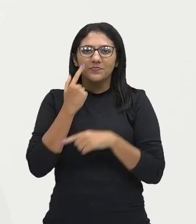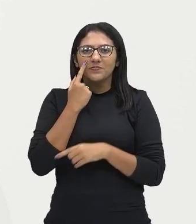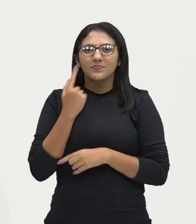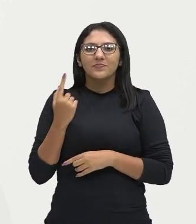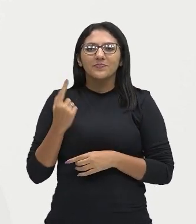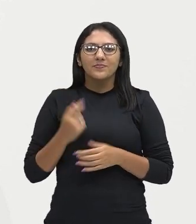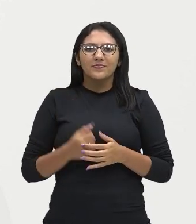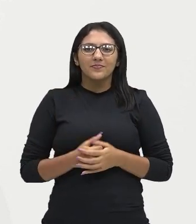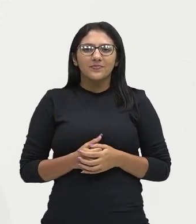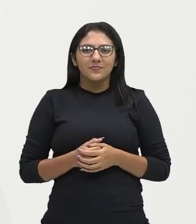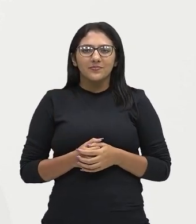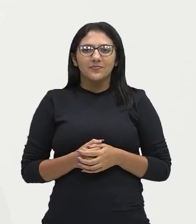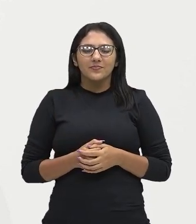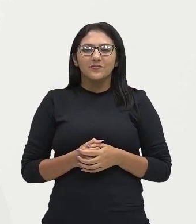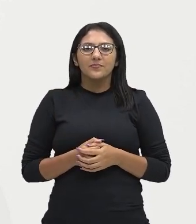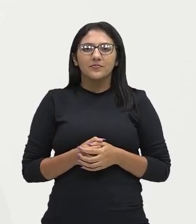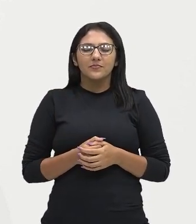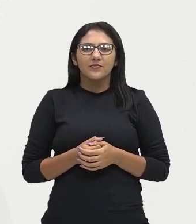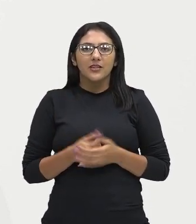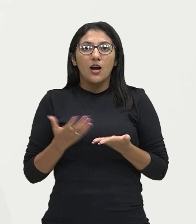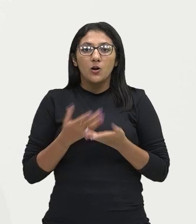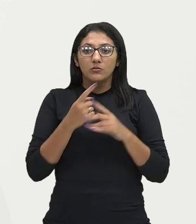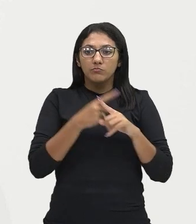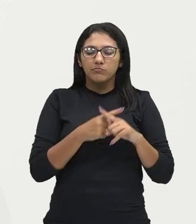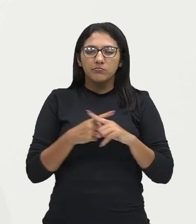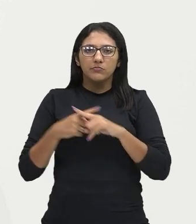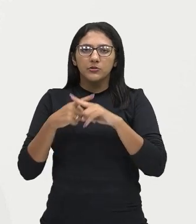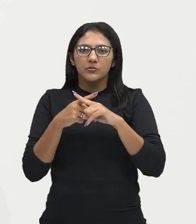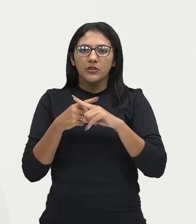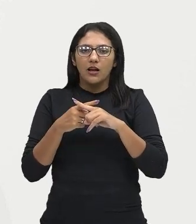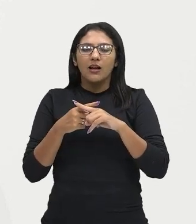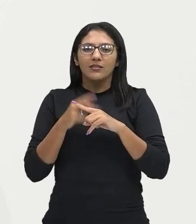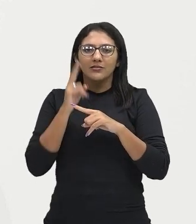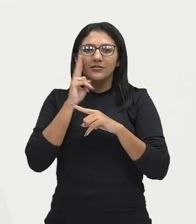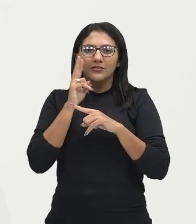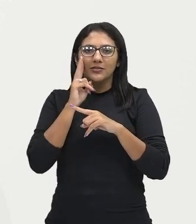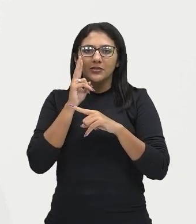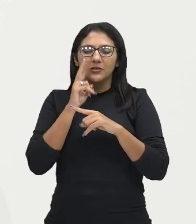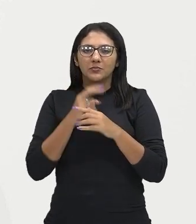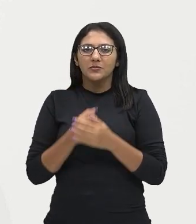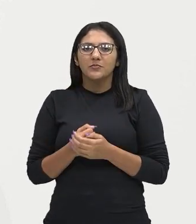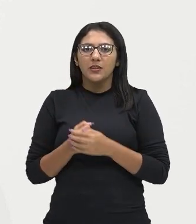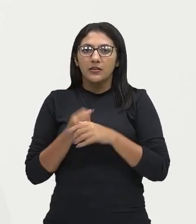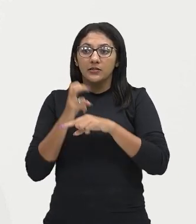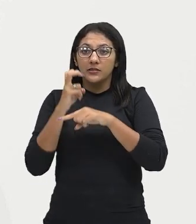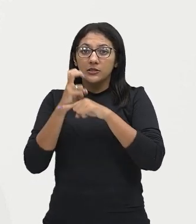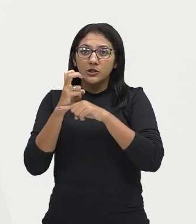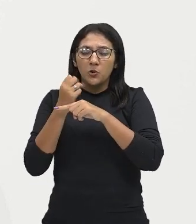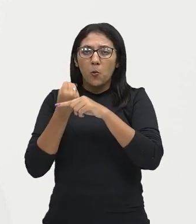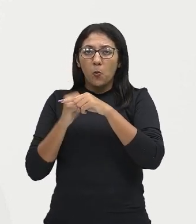sobre 7, multiplicado pelo inverso da segunda. Perceba, isso aqui é a primeira, essa aqui é a segunda. Então,